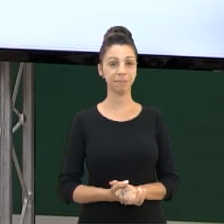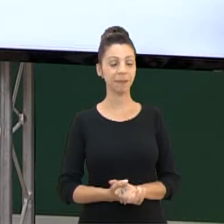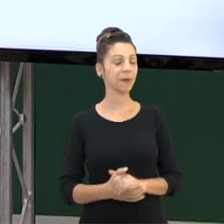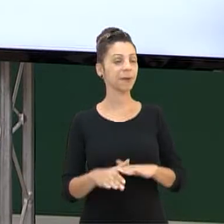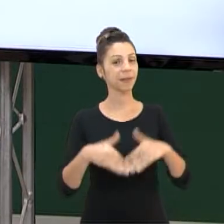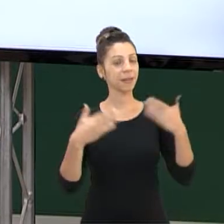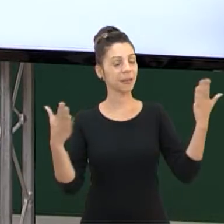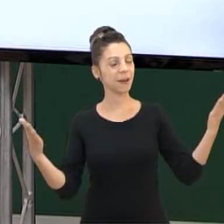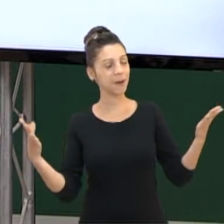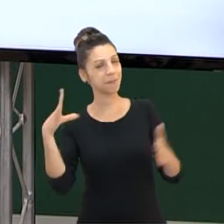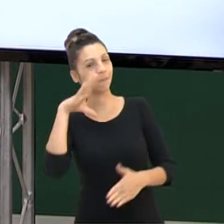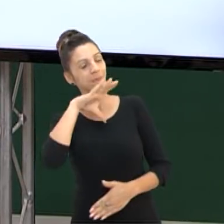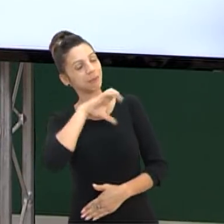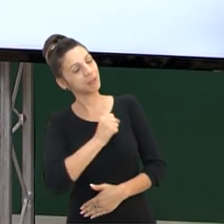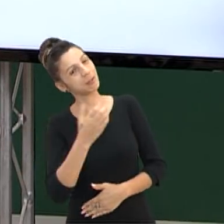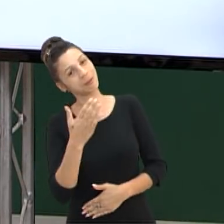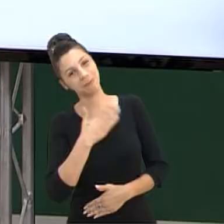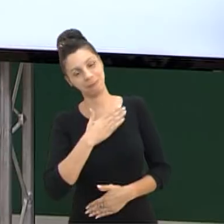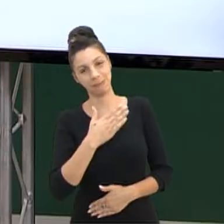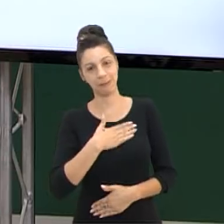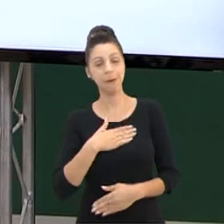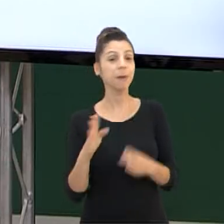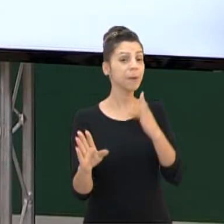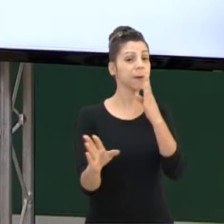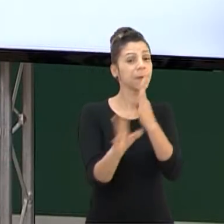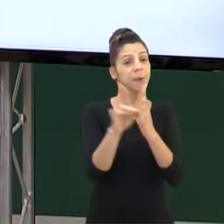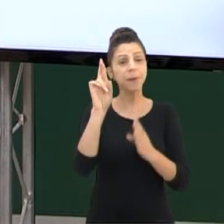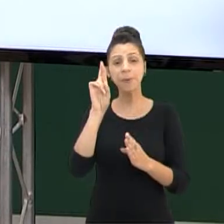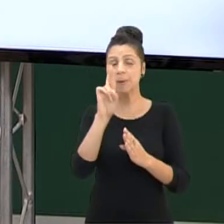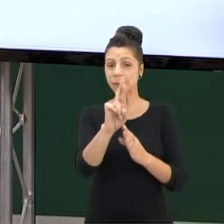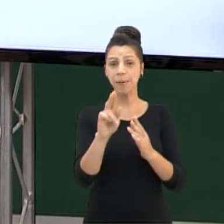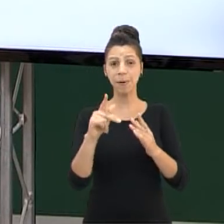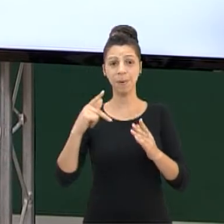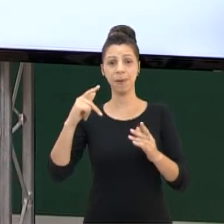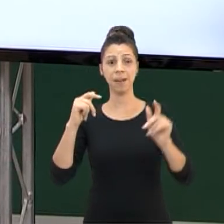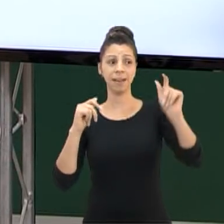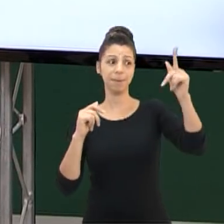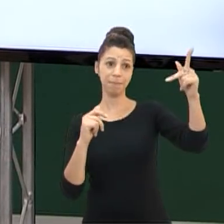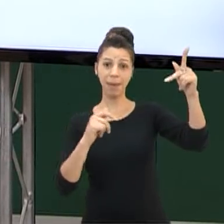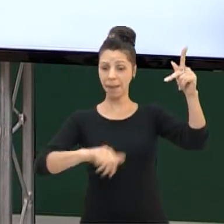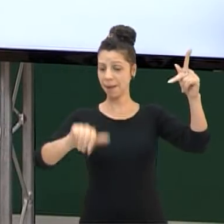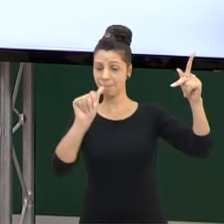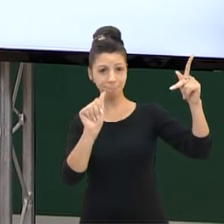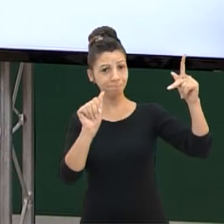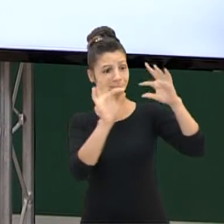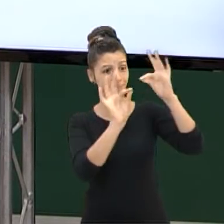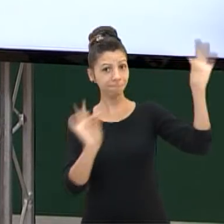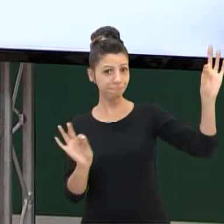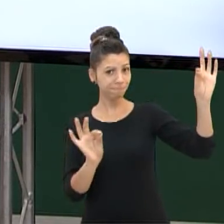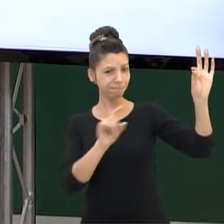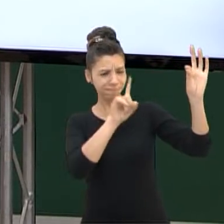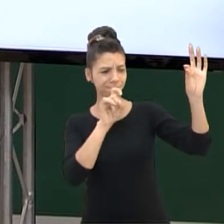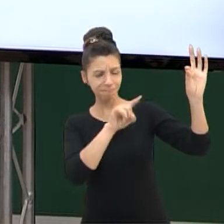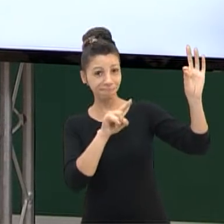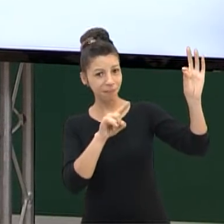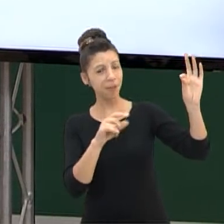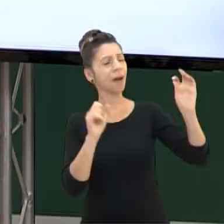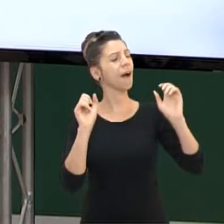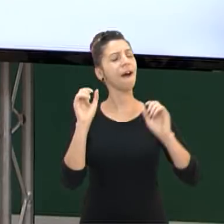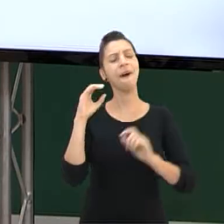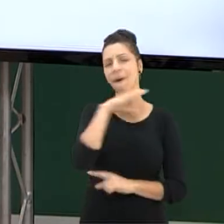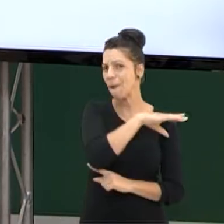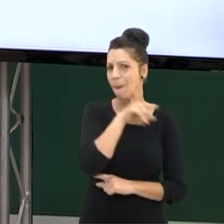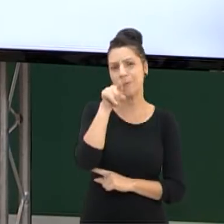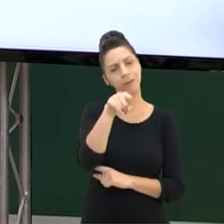Fala, meus amores! E aí, achou o valor do segmento PA ou AP? Achou ou não? Claro que você achou.